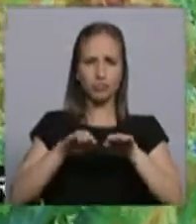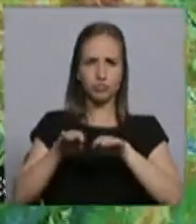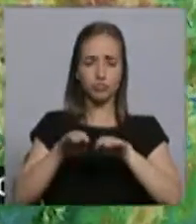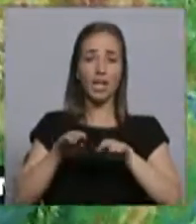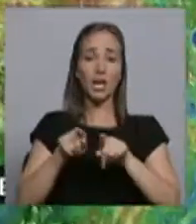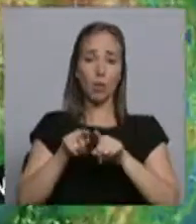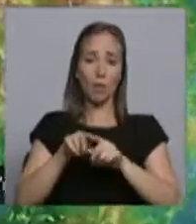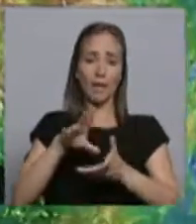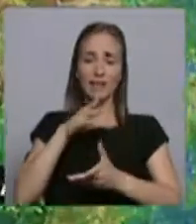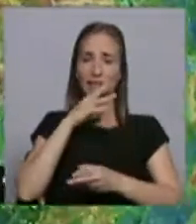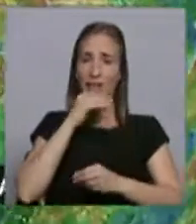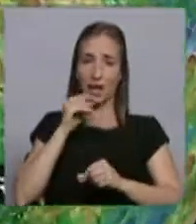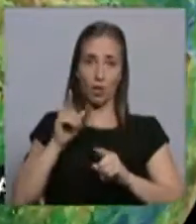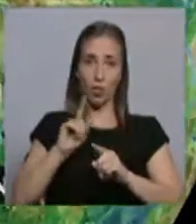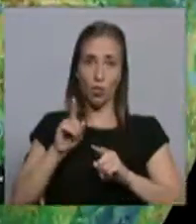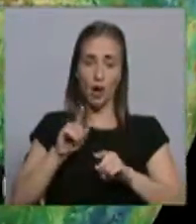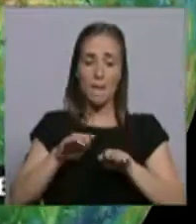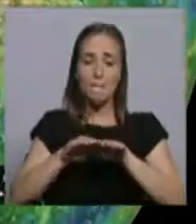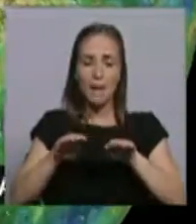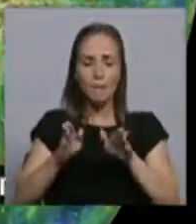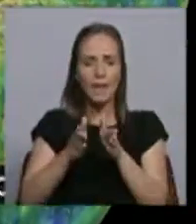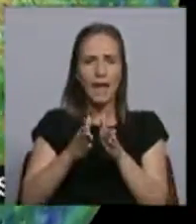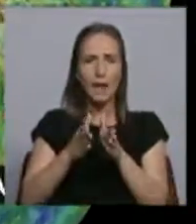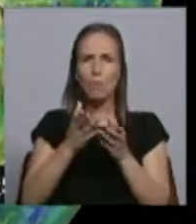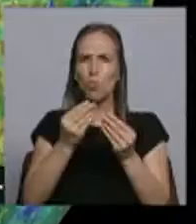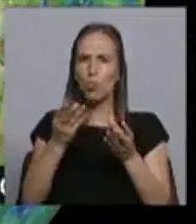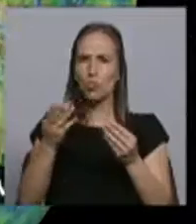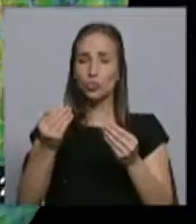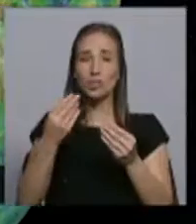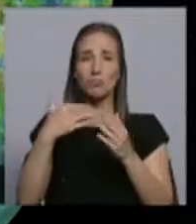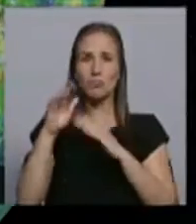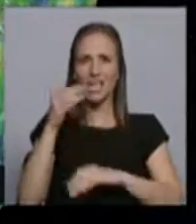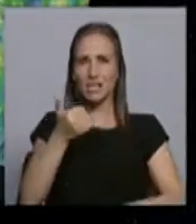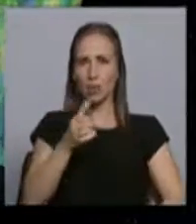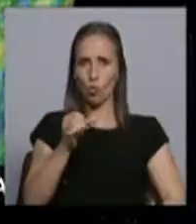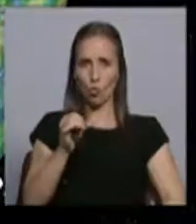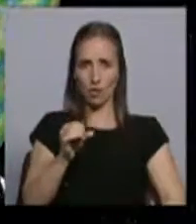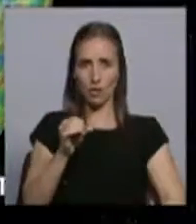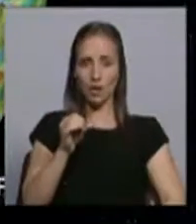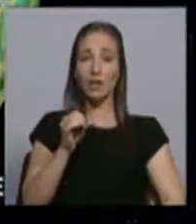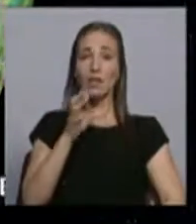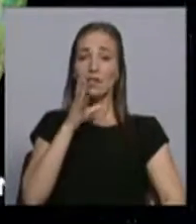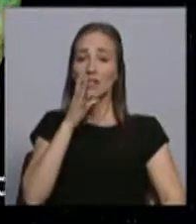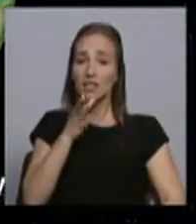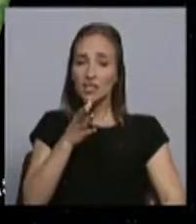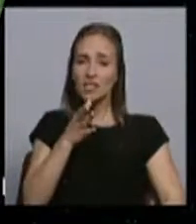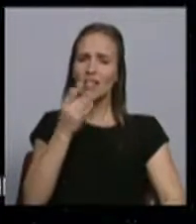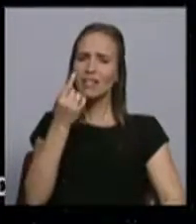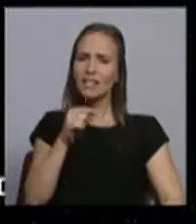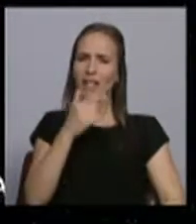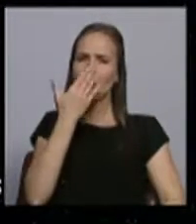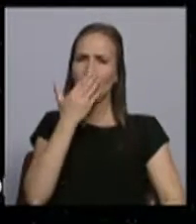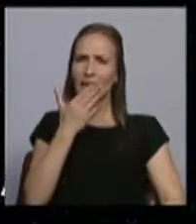Terra, são pequenas placas, mas são muitas, foram identificadas mais de 50, e que dizem que há uma espécie de movimento